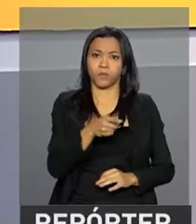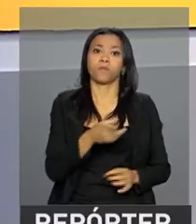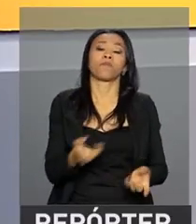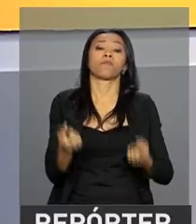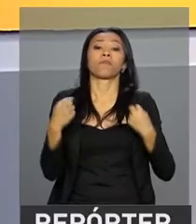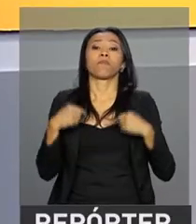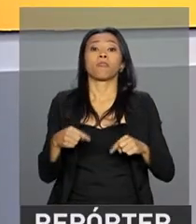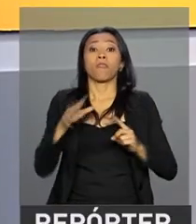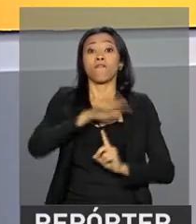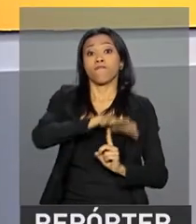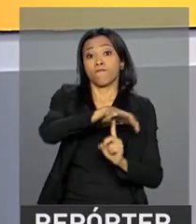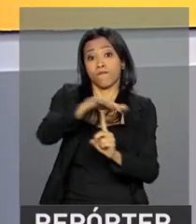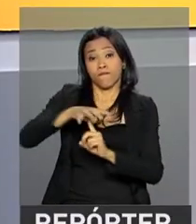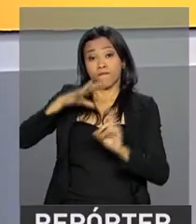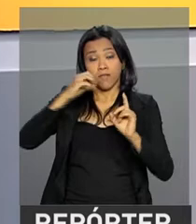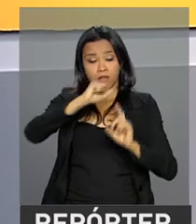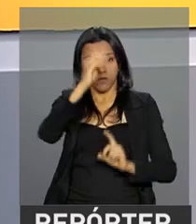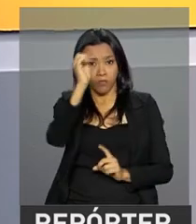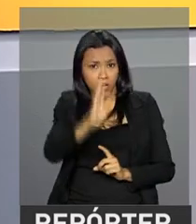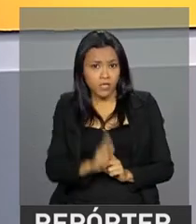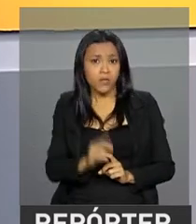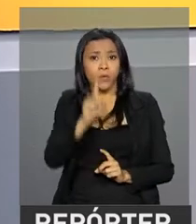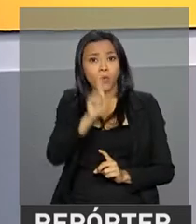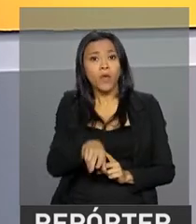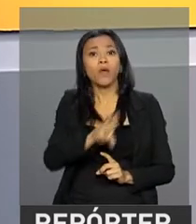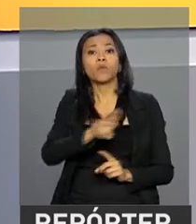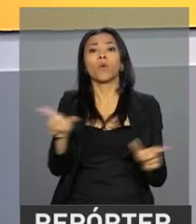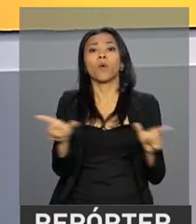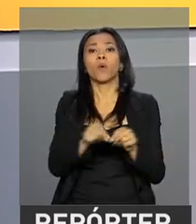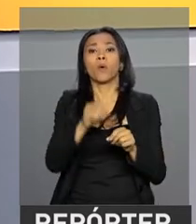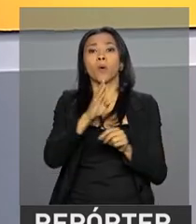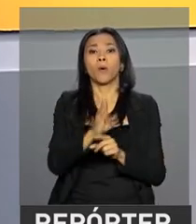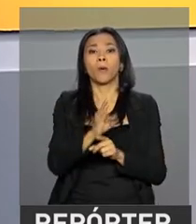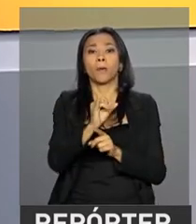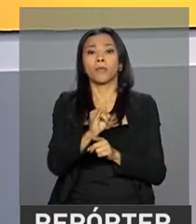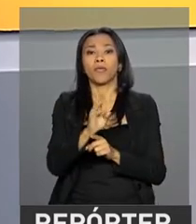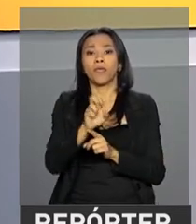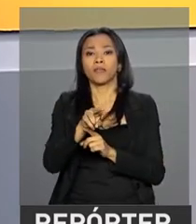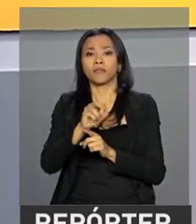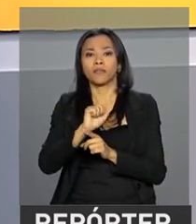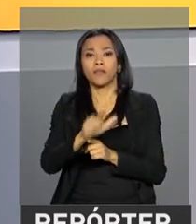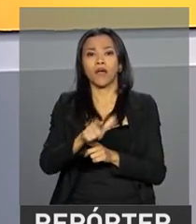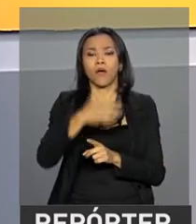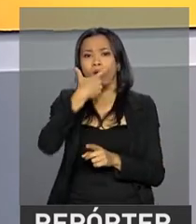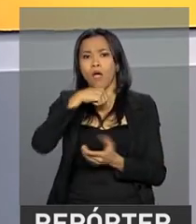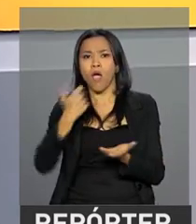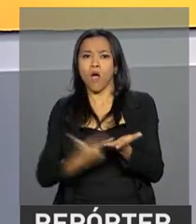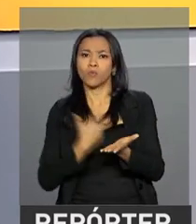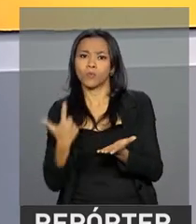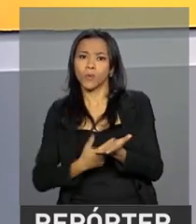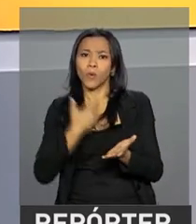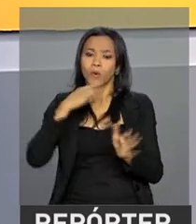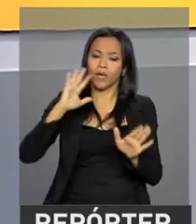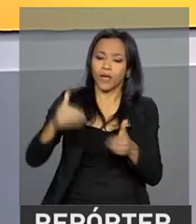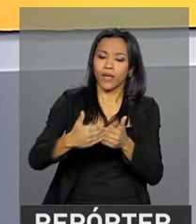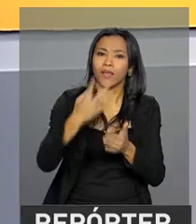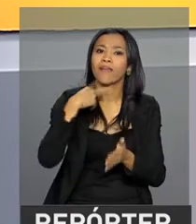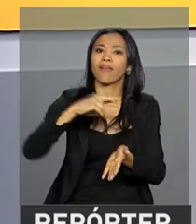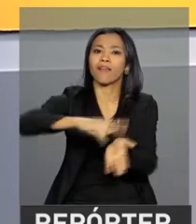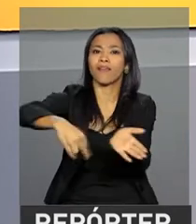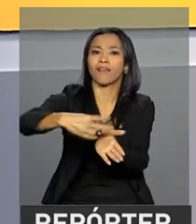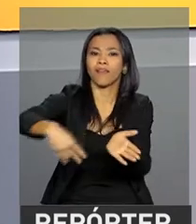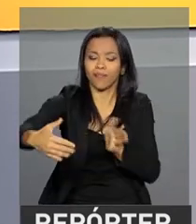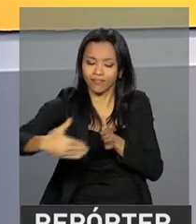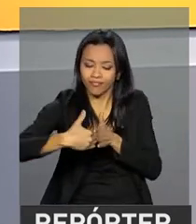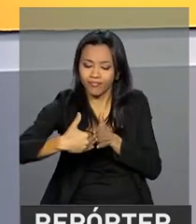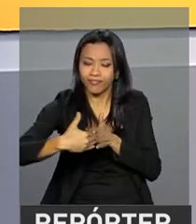maior feira literária do país, a Bienal do Livro, quer aproximar os leitores dos autores. Na edição deste ano no Rio de Janeiro,